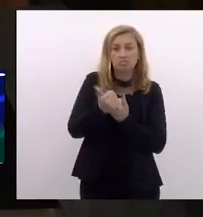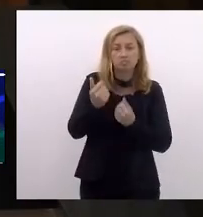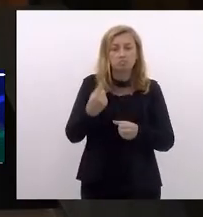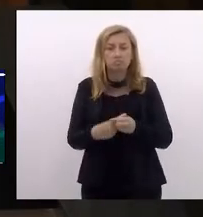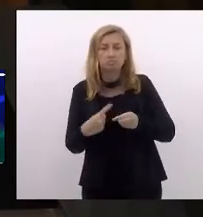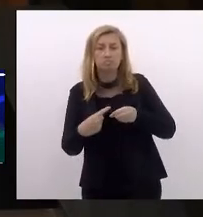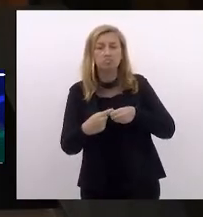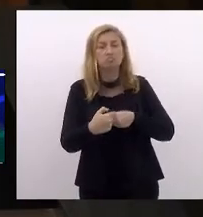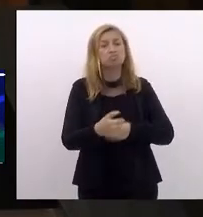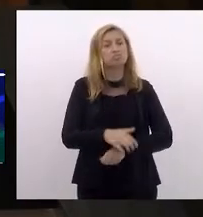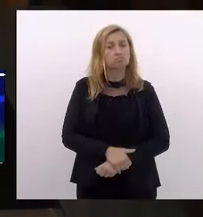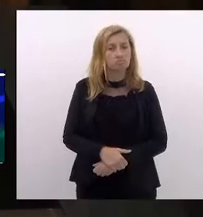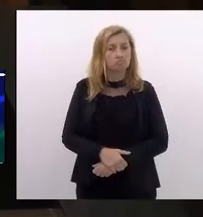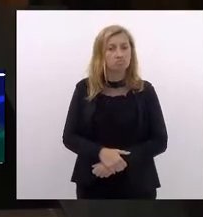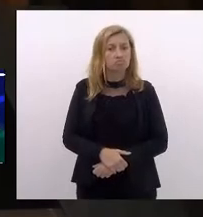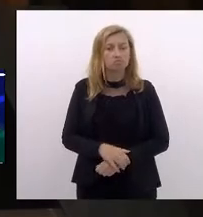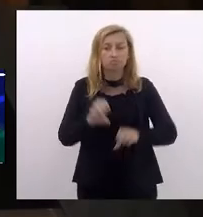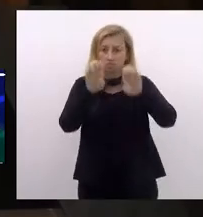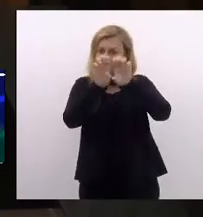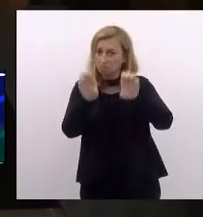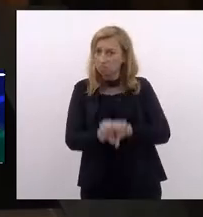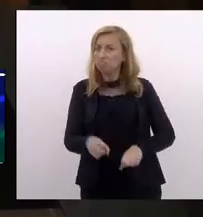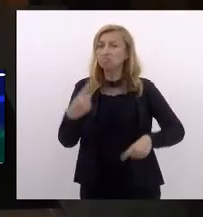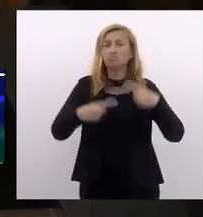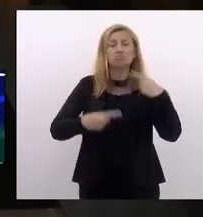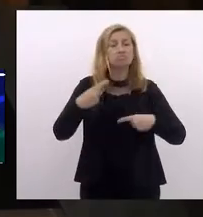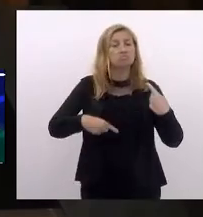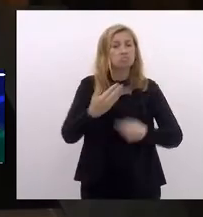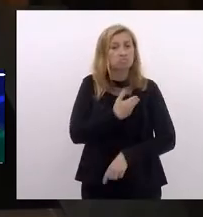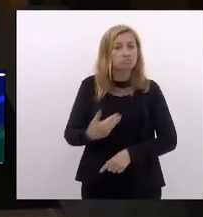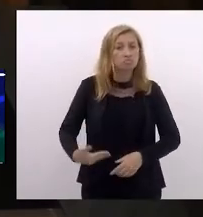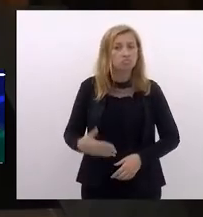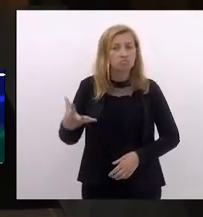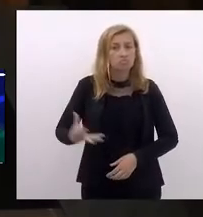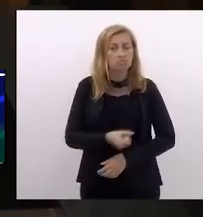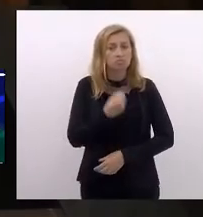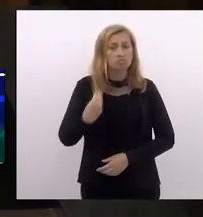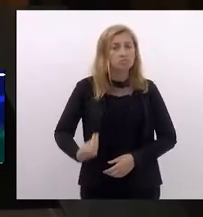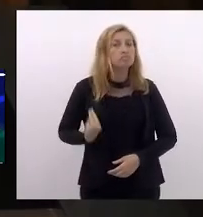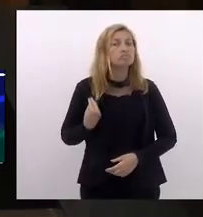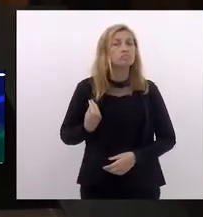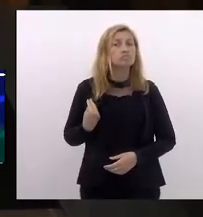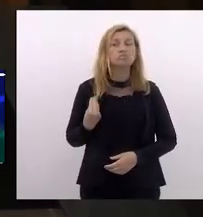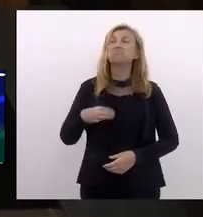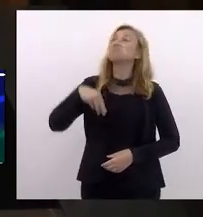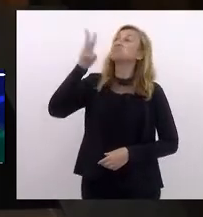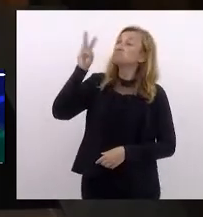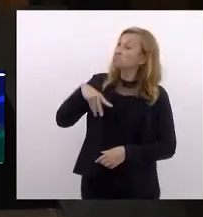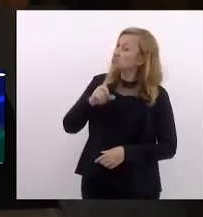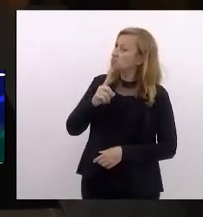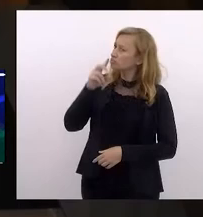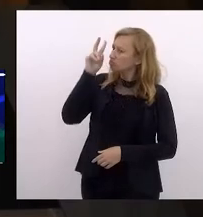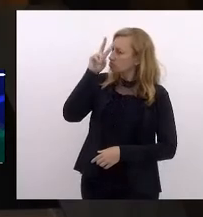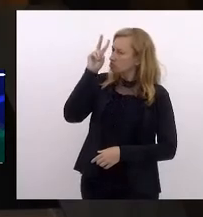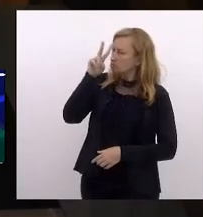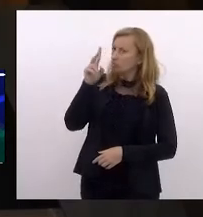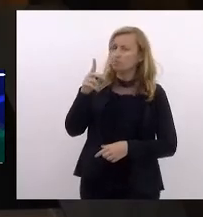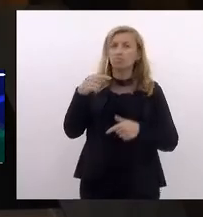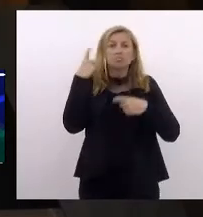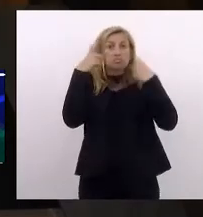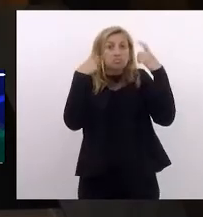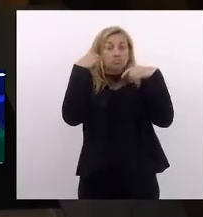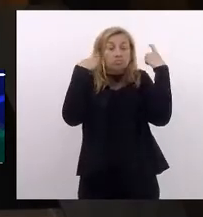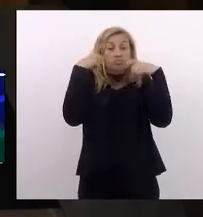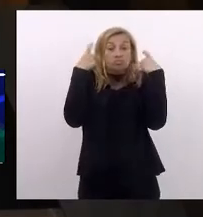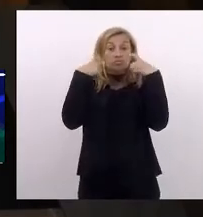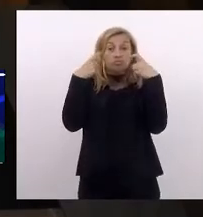municípios na estruturação de políticas públicas para salva-vidas quem não se lembra o desespero